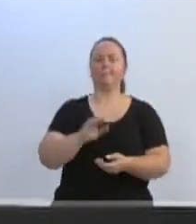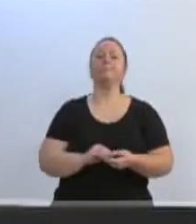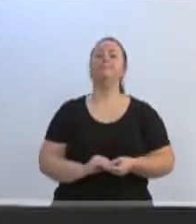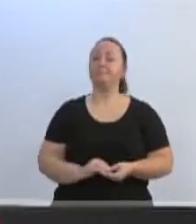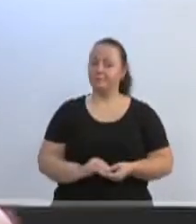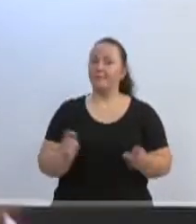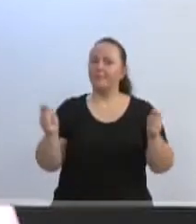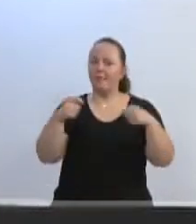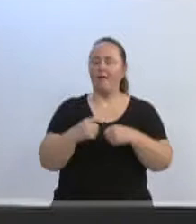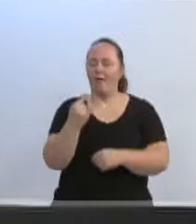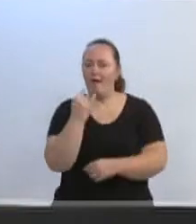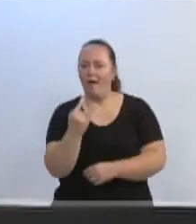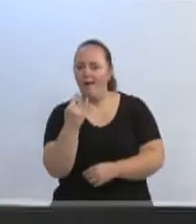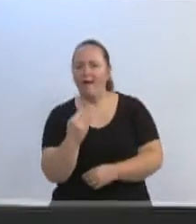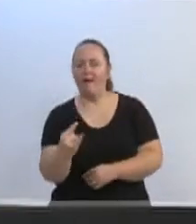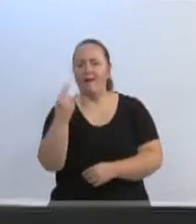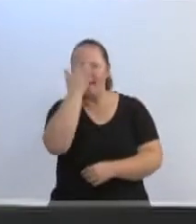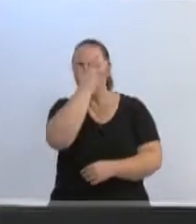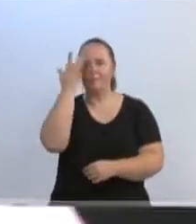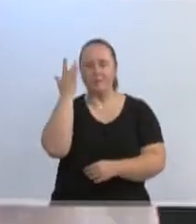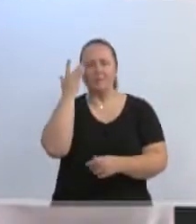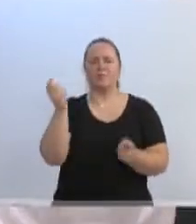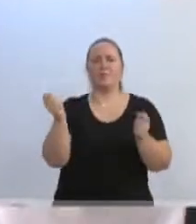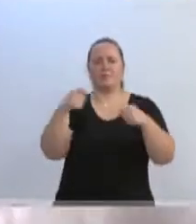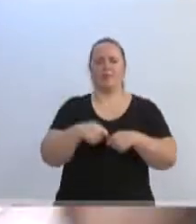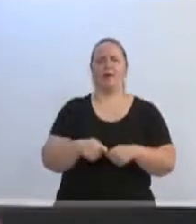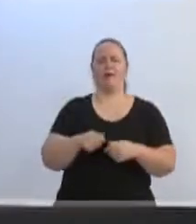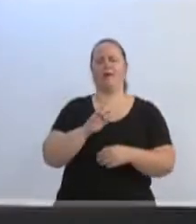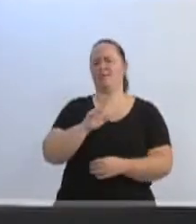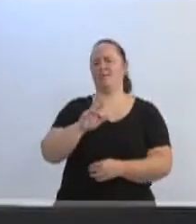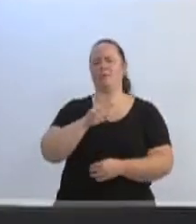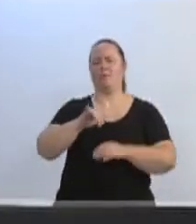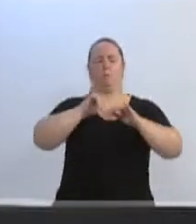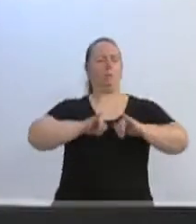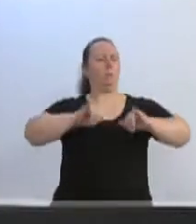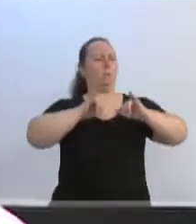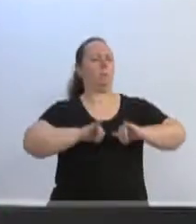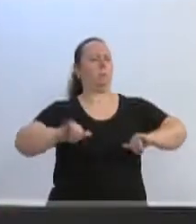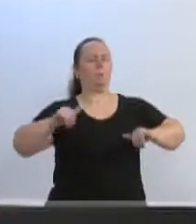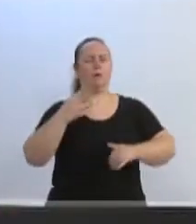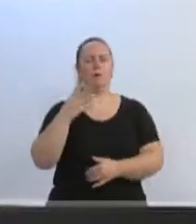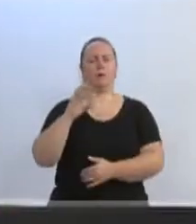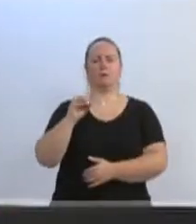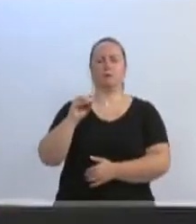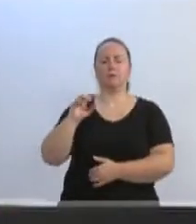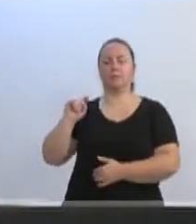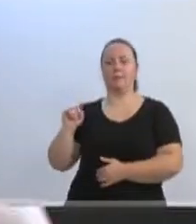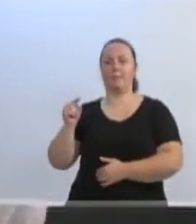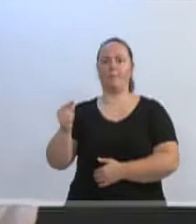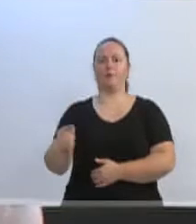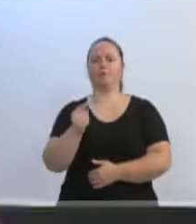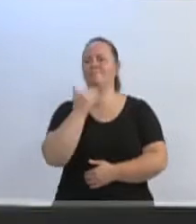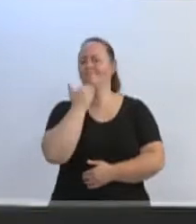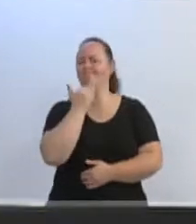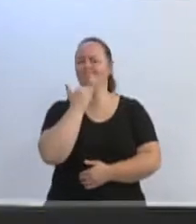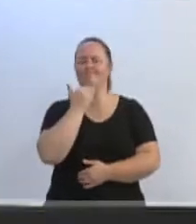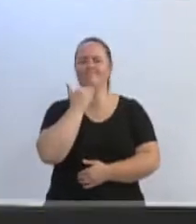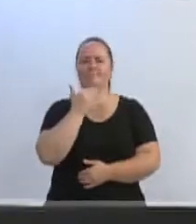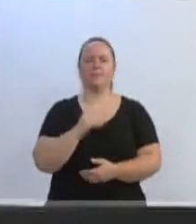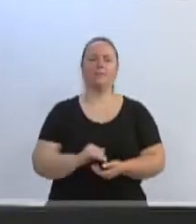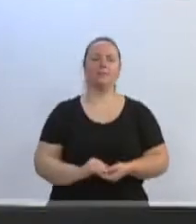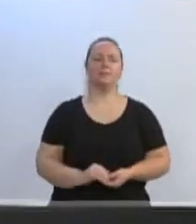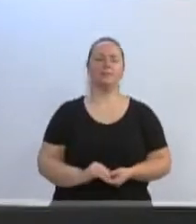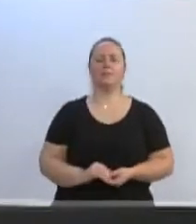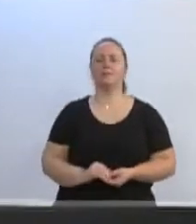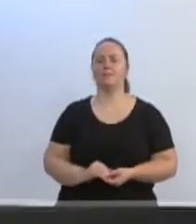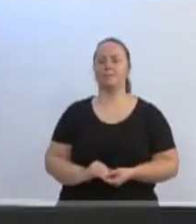atrair com que a pessoa venha usar o ônibus. Não fazer propagandas, gastando 400 mil reais com propaganda. Isso não vai adiantar em nada. Essa forma, grava o videozinho,